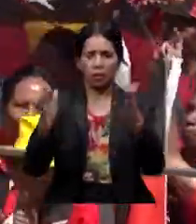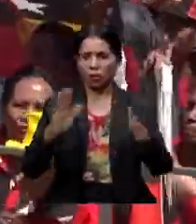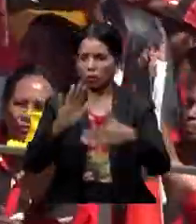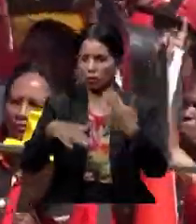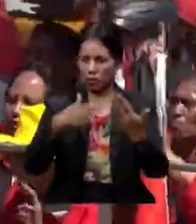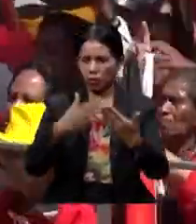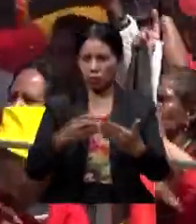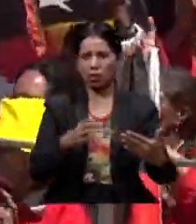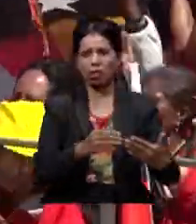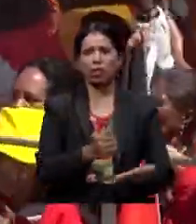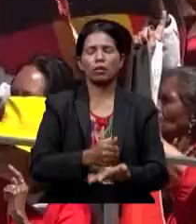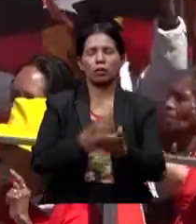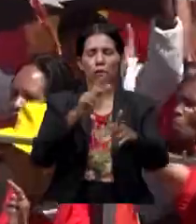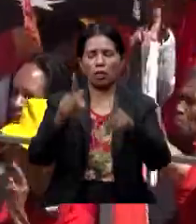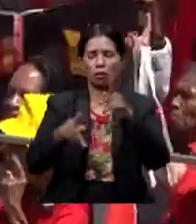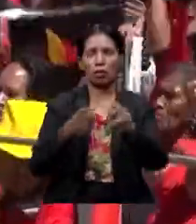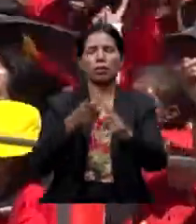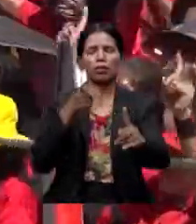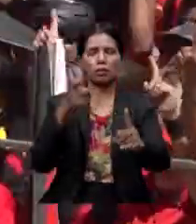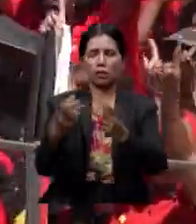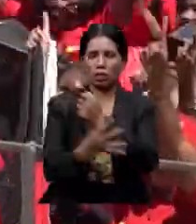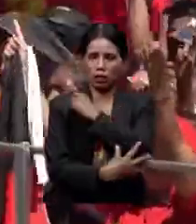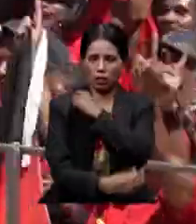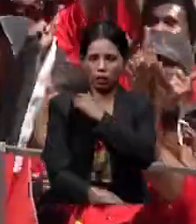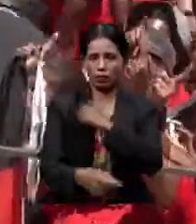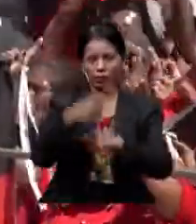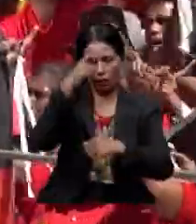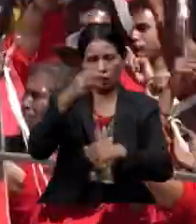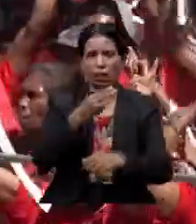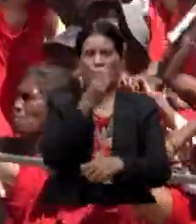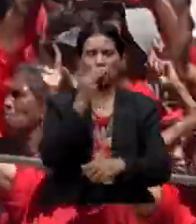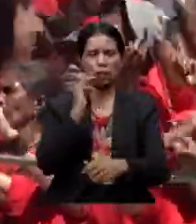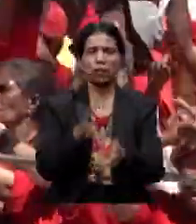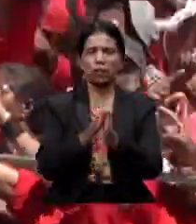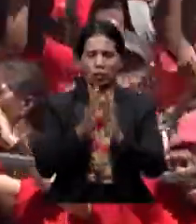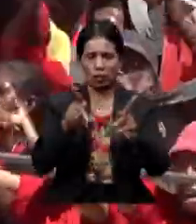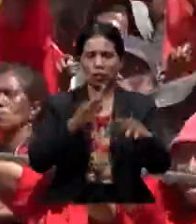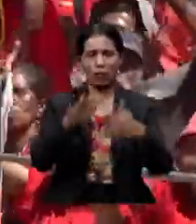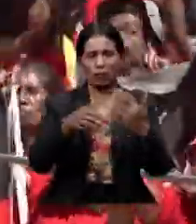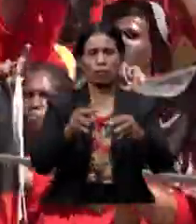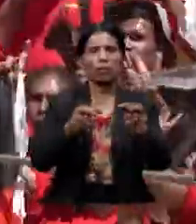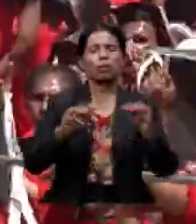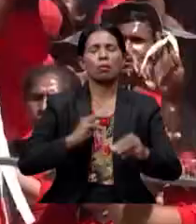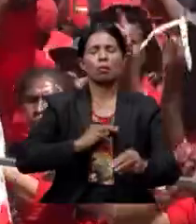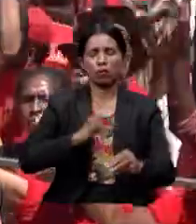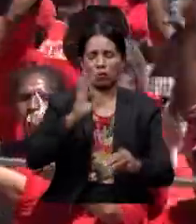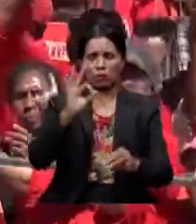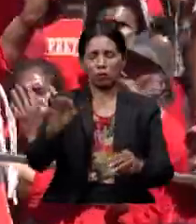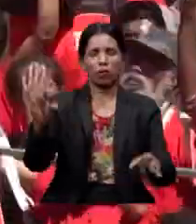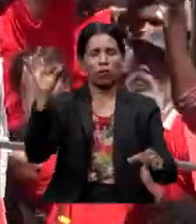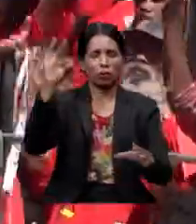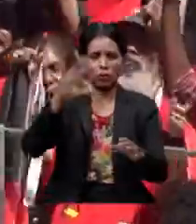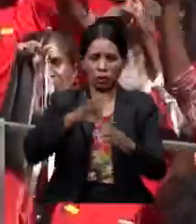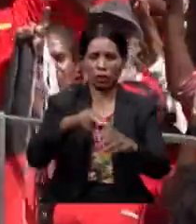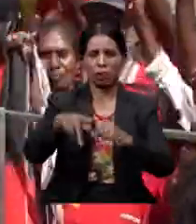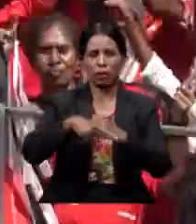hori liberta povo husikiak. Tambane, Mari Husuba militante hotu ia município Manufahi, atu vota ba Partido Fratelin